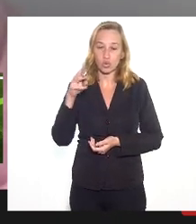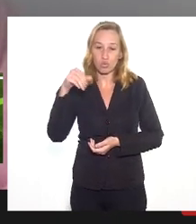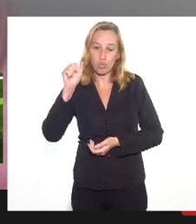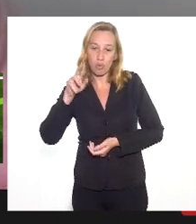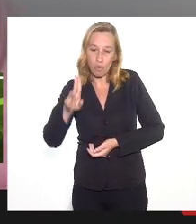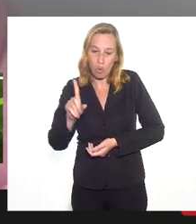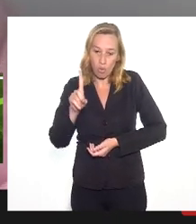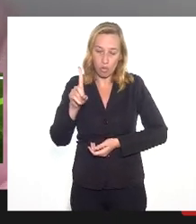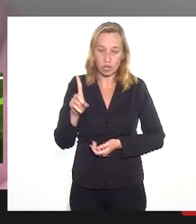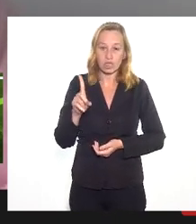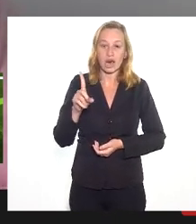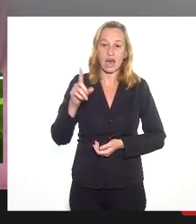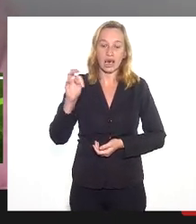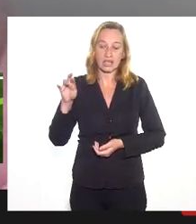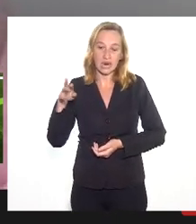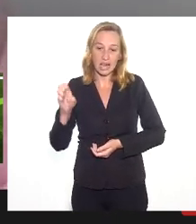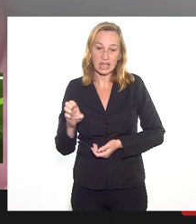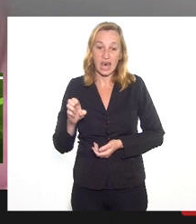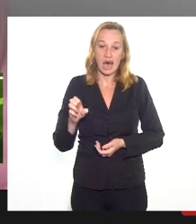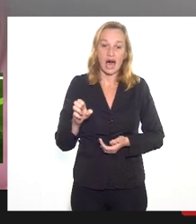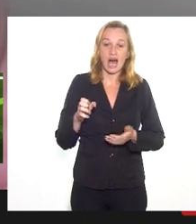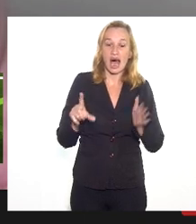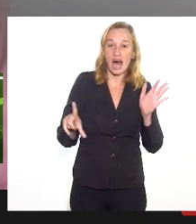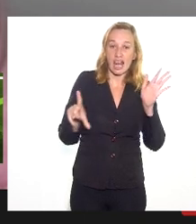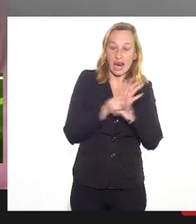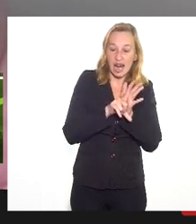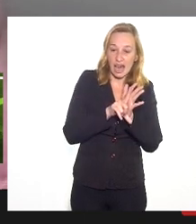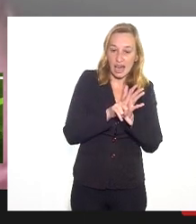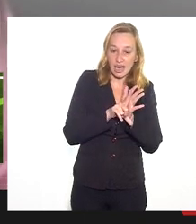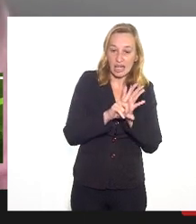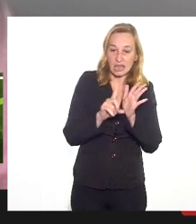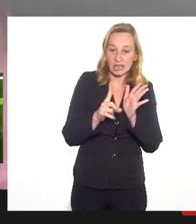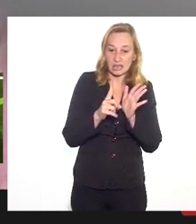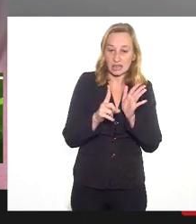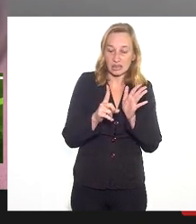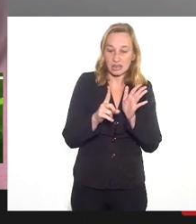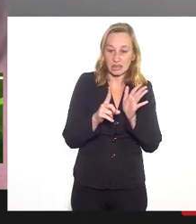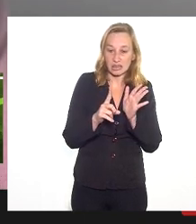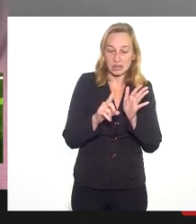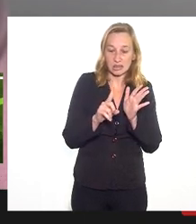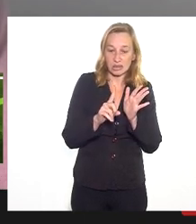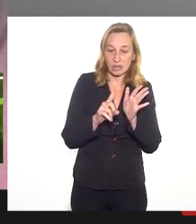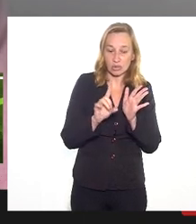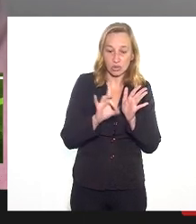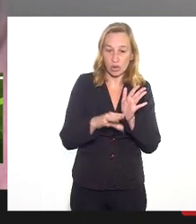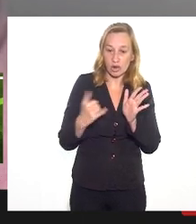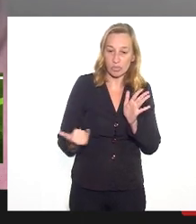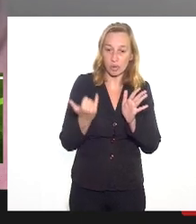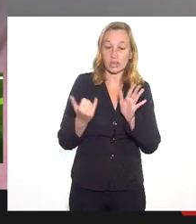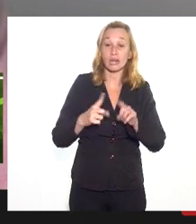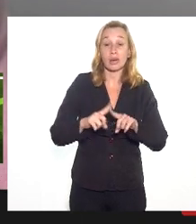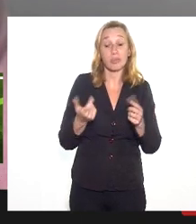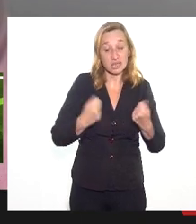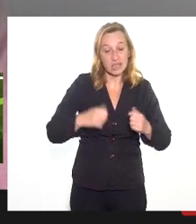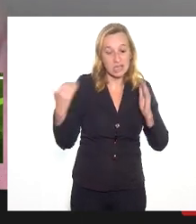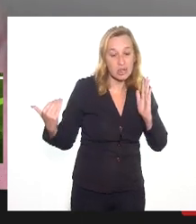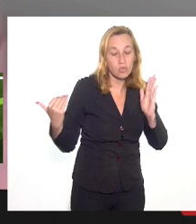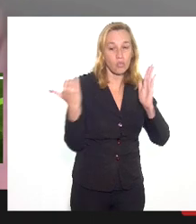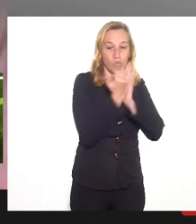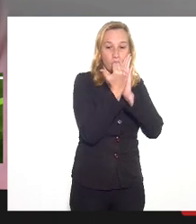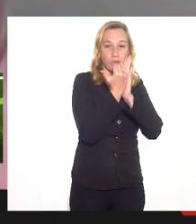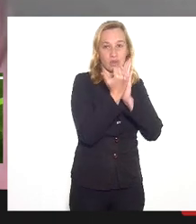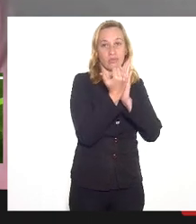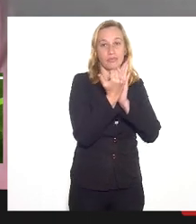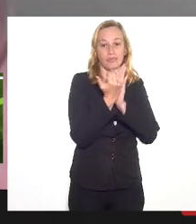não bastam porque os lírios não nascem das leis. Então, assim, nós fizemos a lei, agora precisamos fazer com que ela aconteça. Ao mesmo